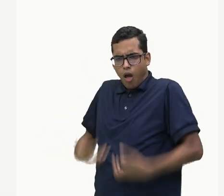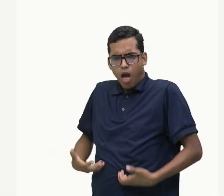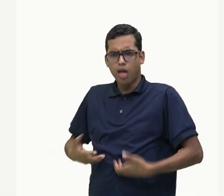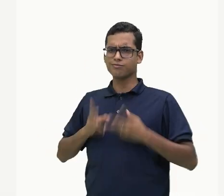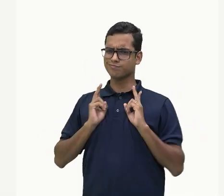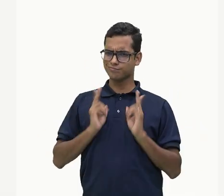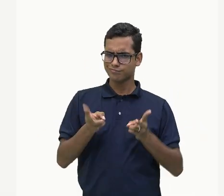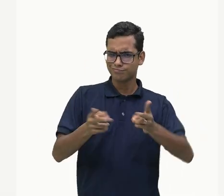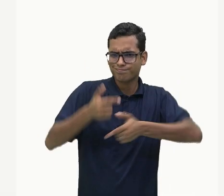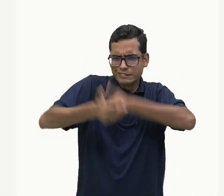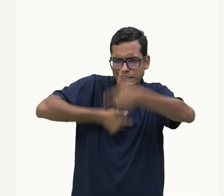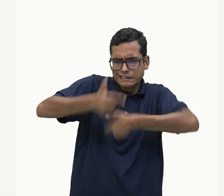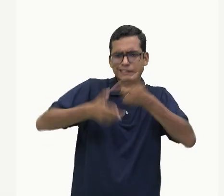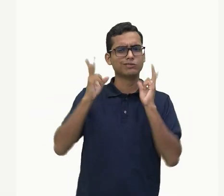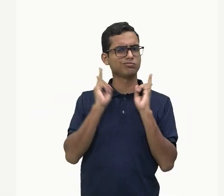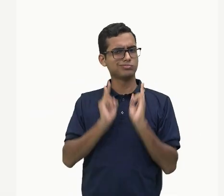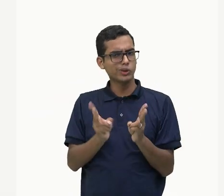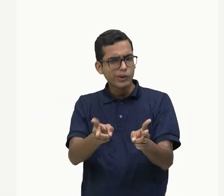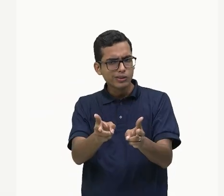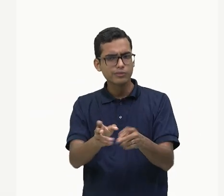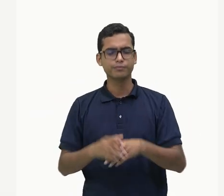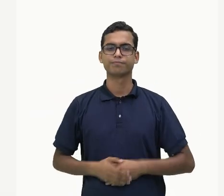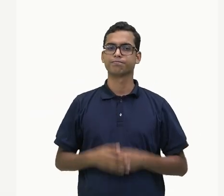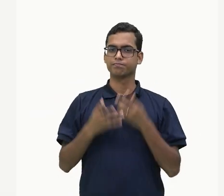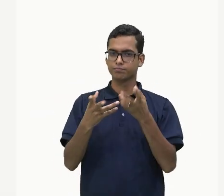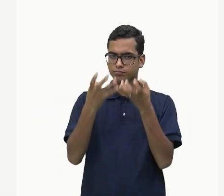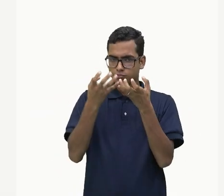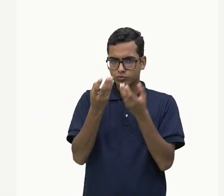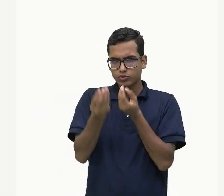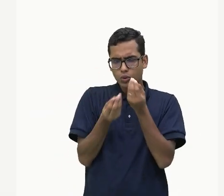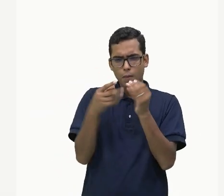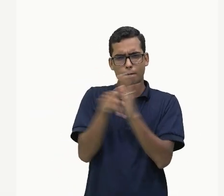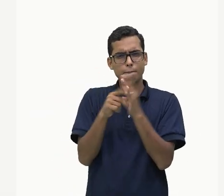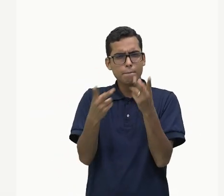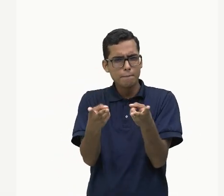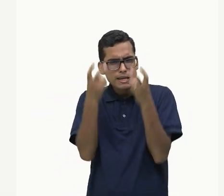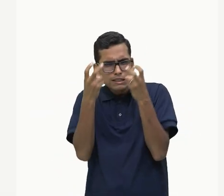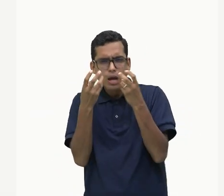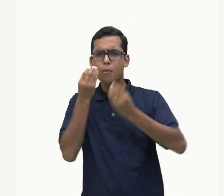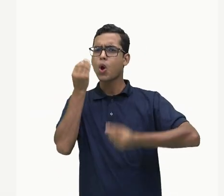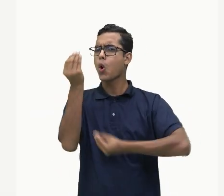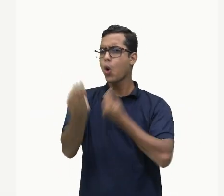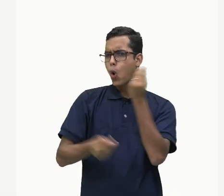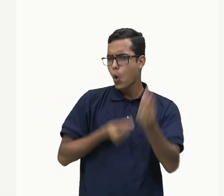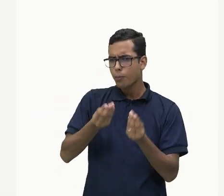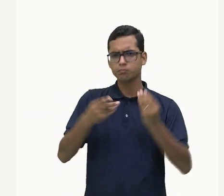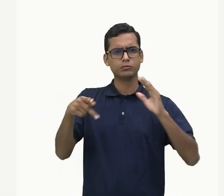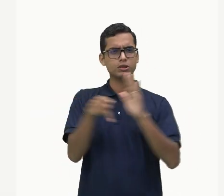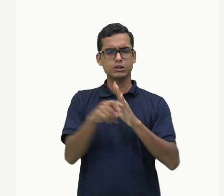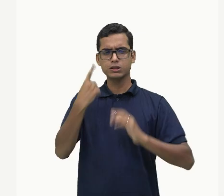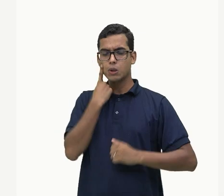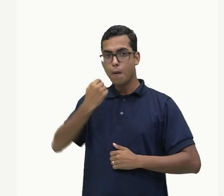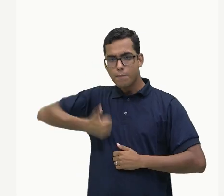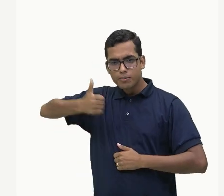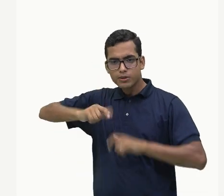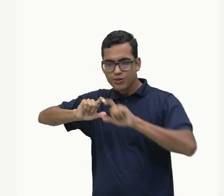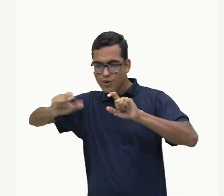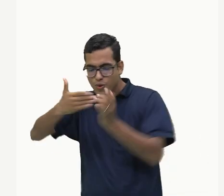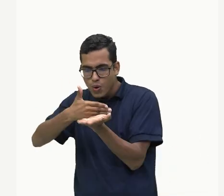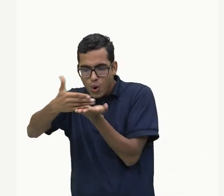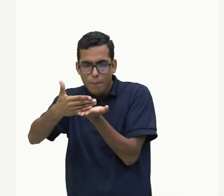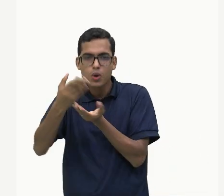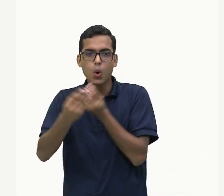aqui é algo positivo, isso aqui é negativo. Aliás, isso aqui, essa primeira é algo negativo, né? Então